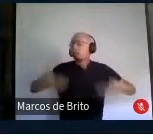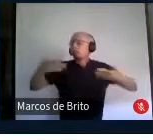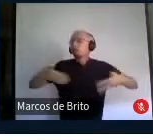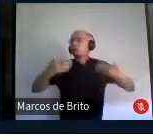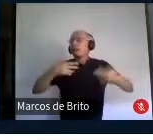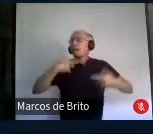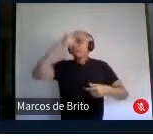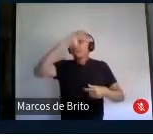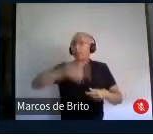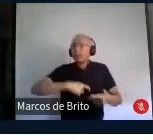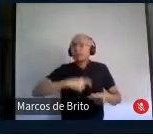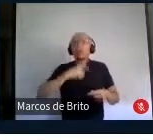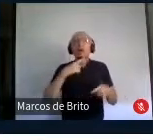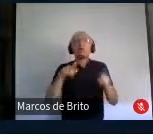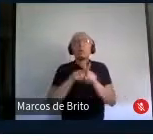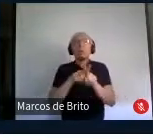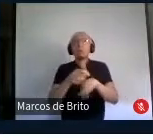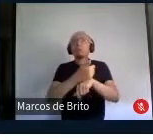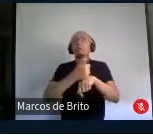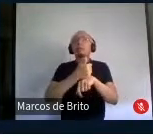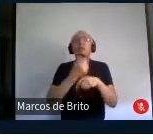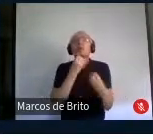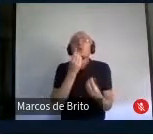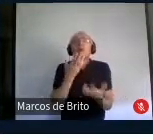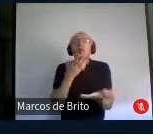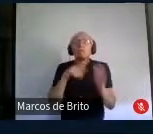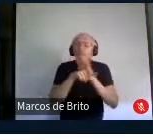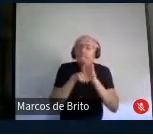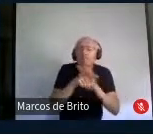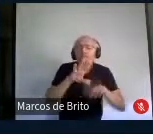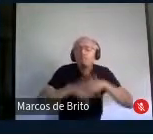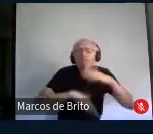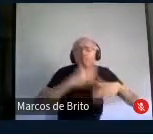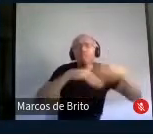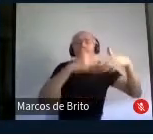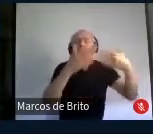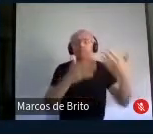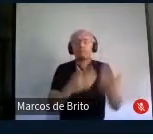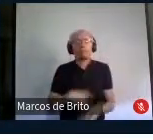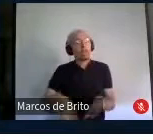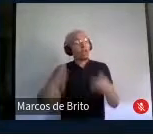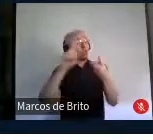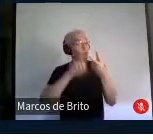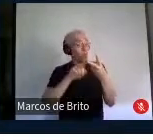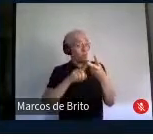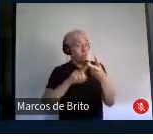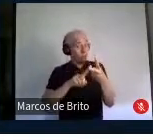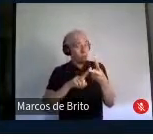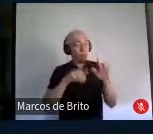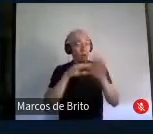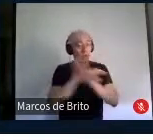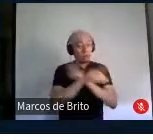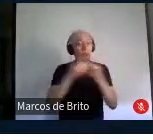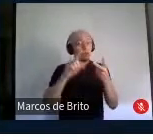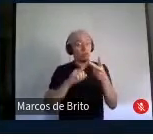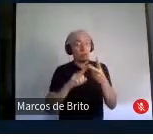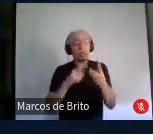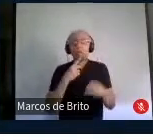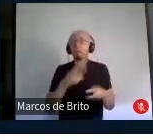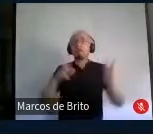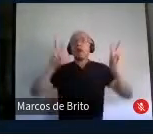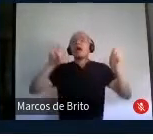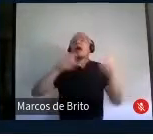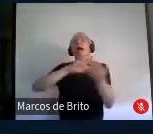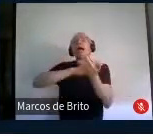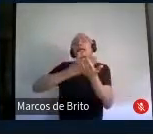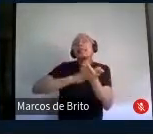e profissionais para a realização dessa pesquisa. No segundo capítulo, intitulado O Intérprete de Língua de Sinais, que